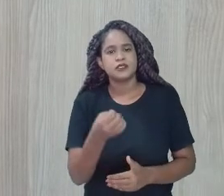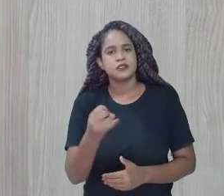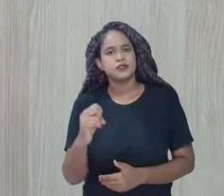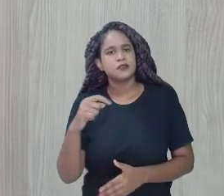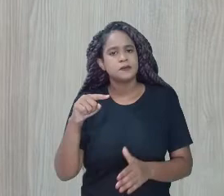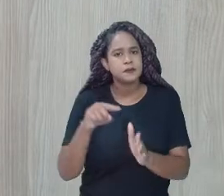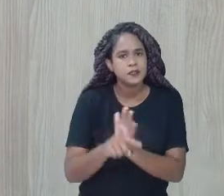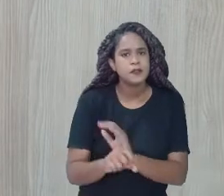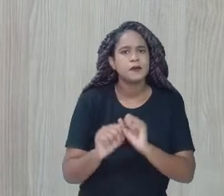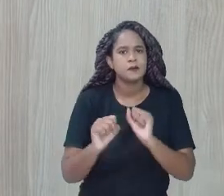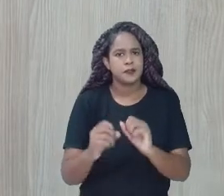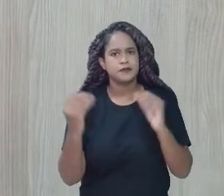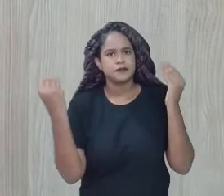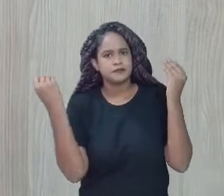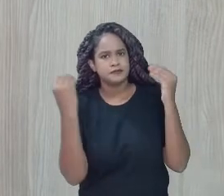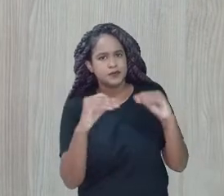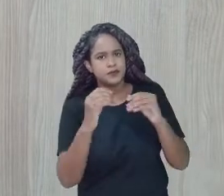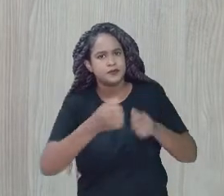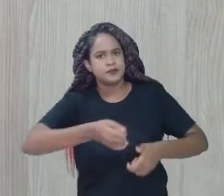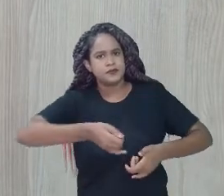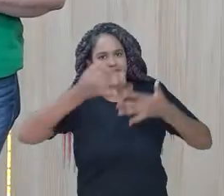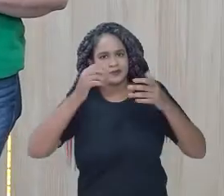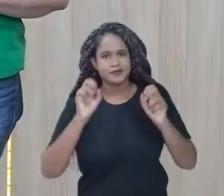fazer, não hesitem em mandar para mim, tá certo?